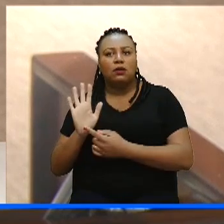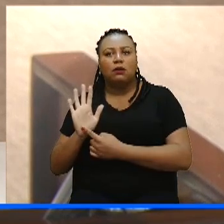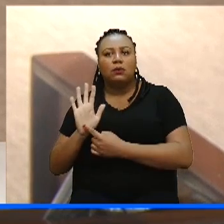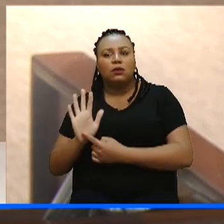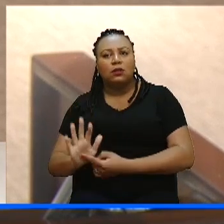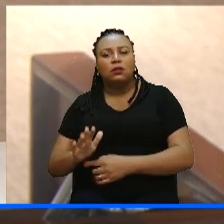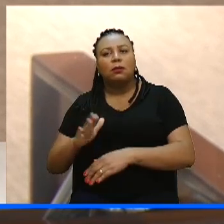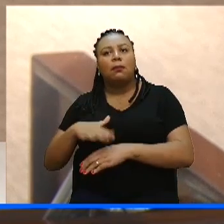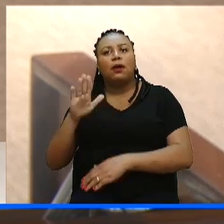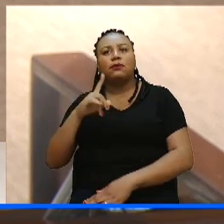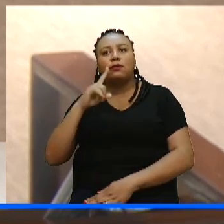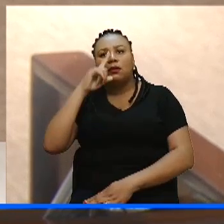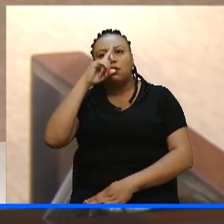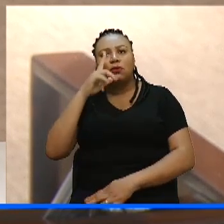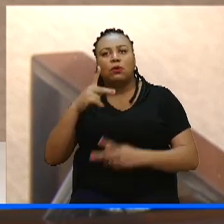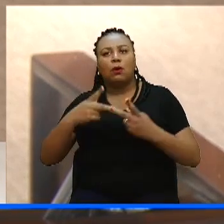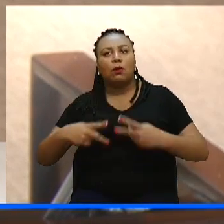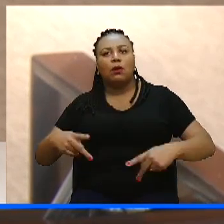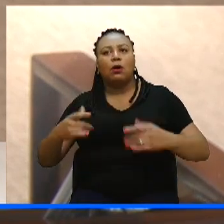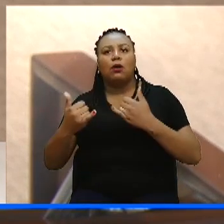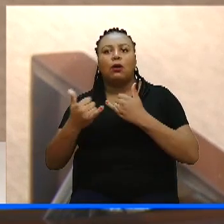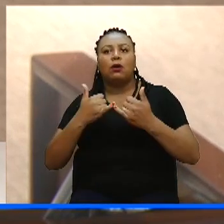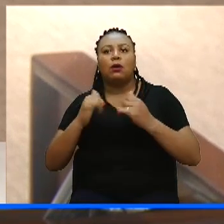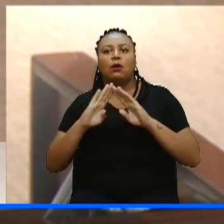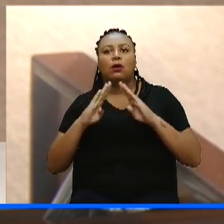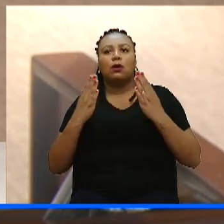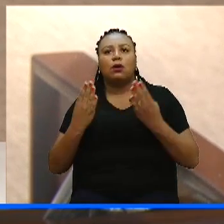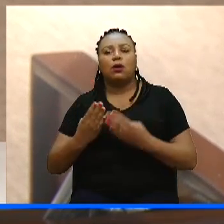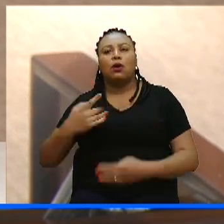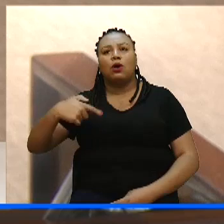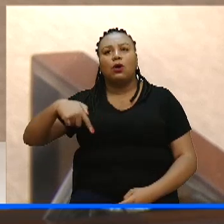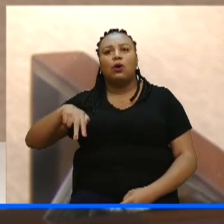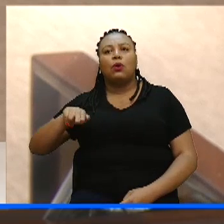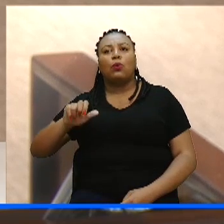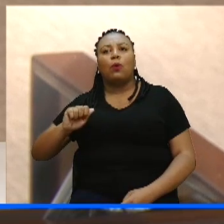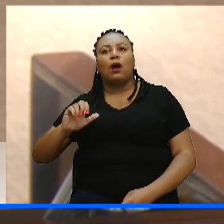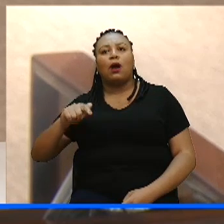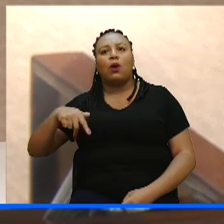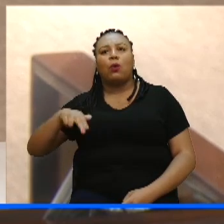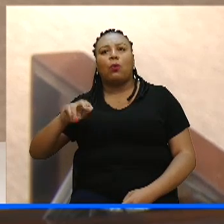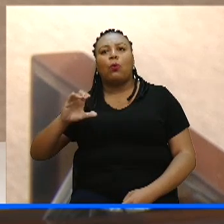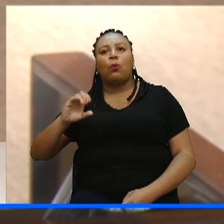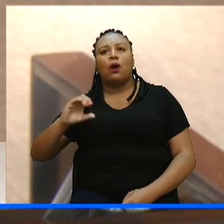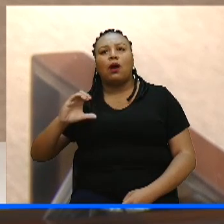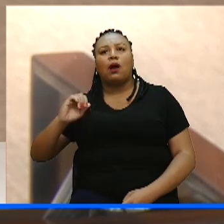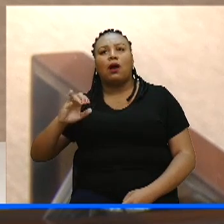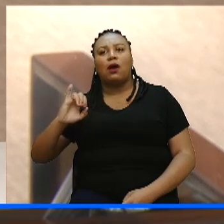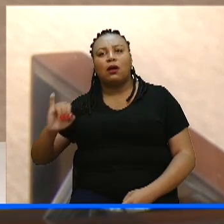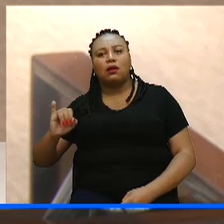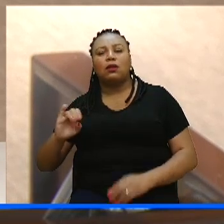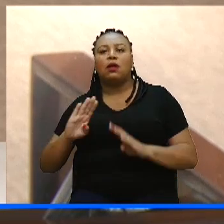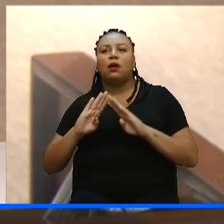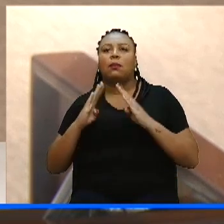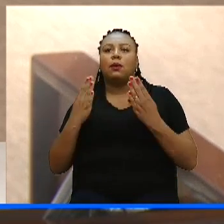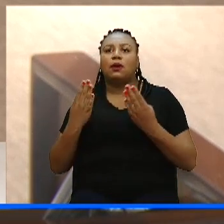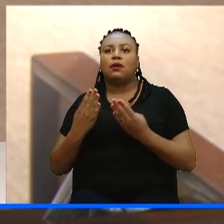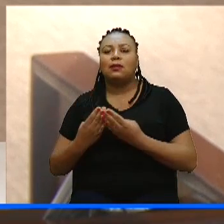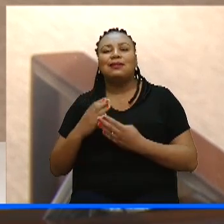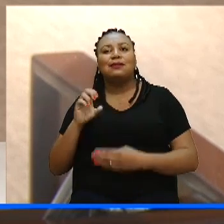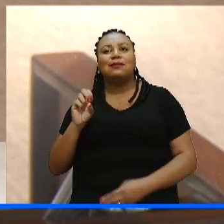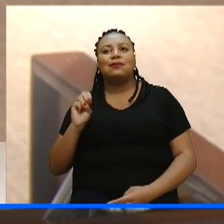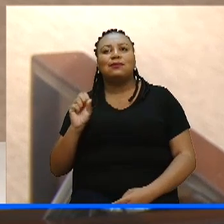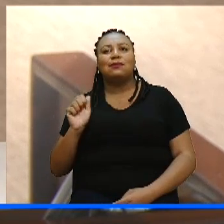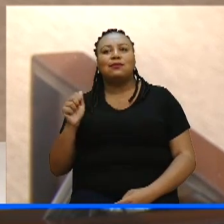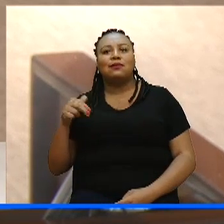o maior risco à população como a bagagem do a caírem em sanaa maria paragem santa bárbara em pelotas